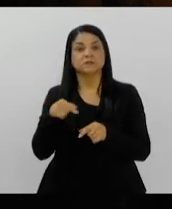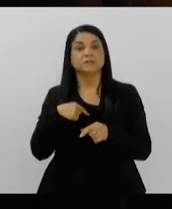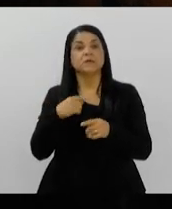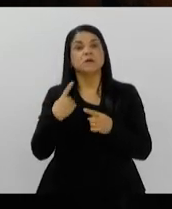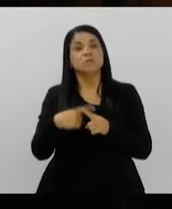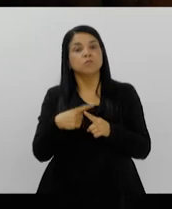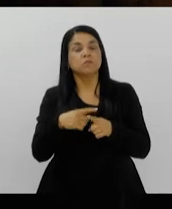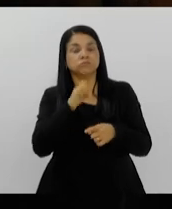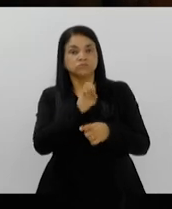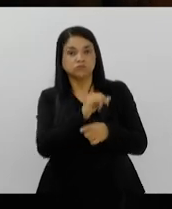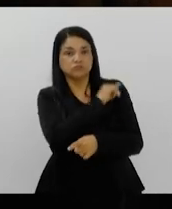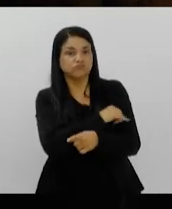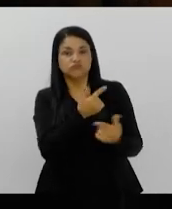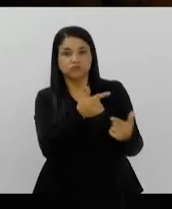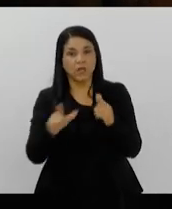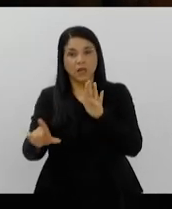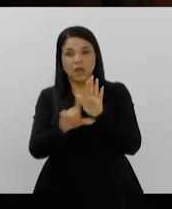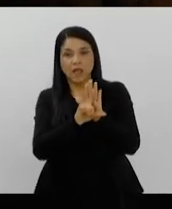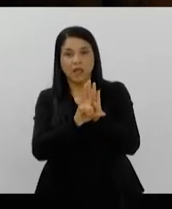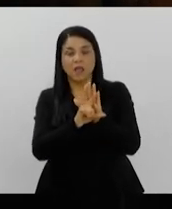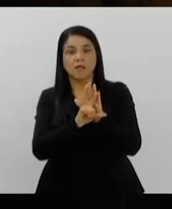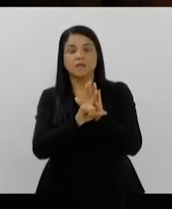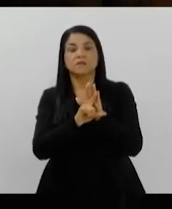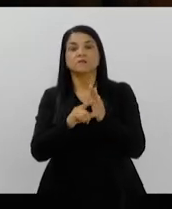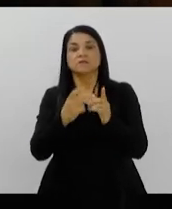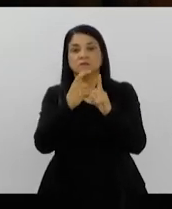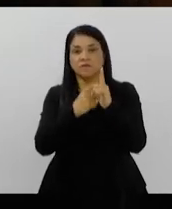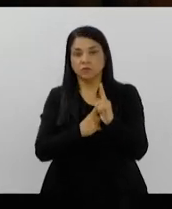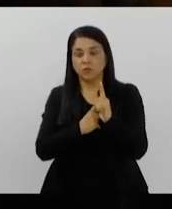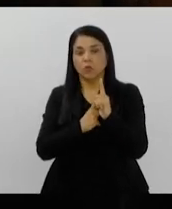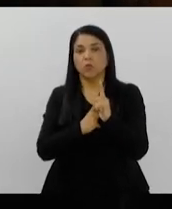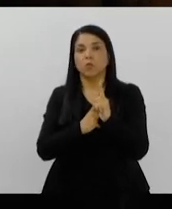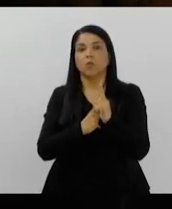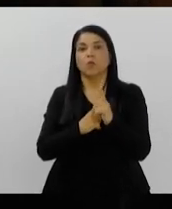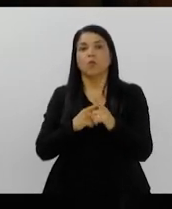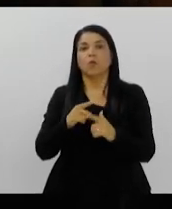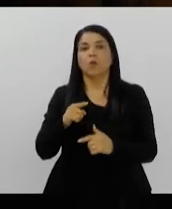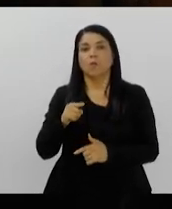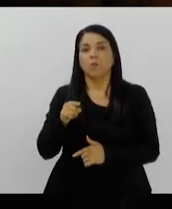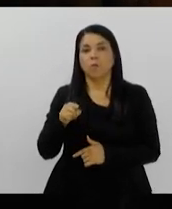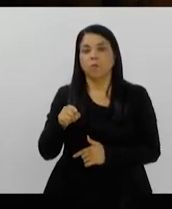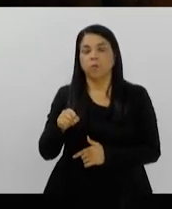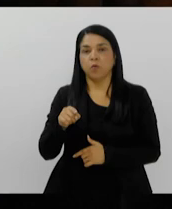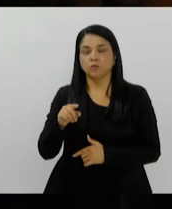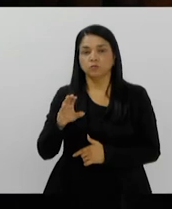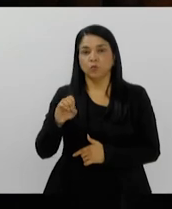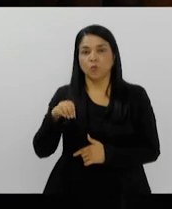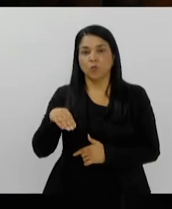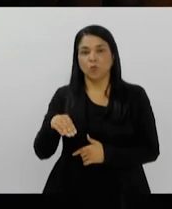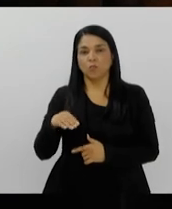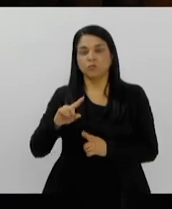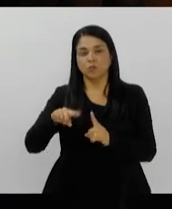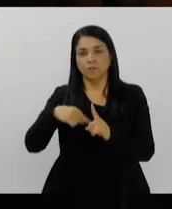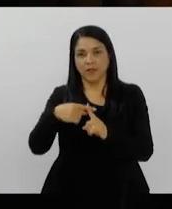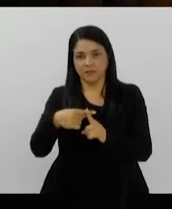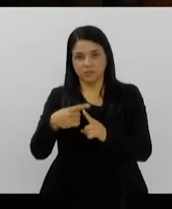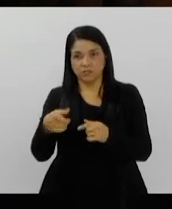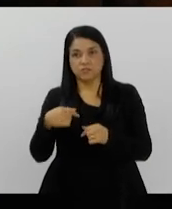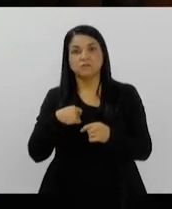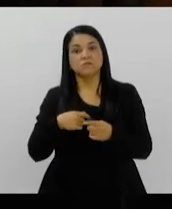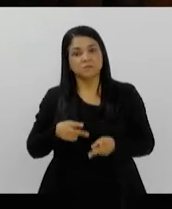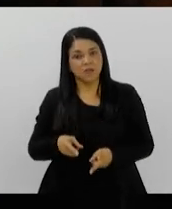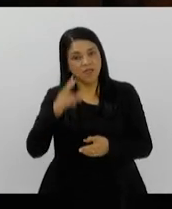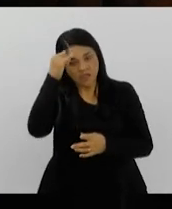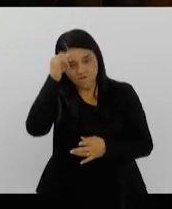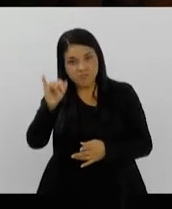uma legislação de devedor quanto mais? Para constranger, para evitar que esses atores continuem